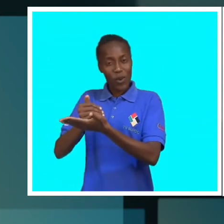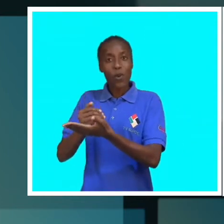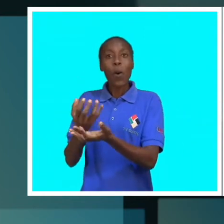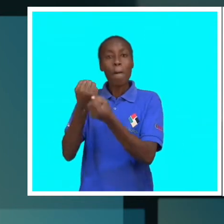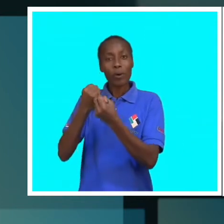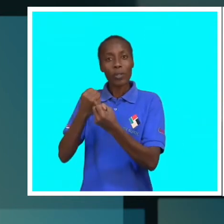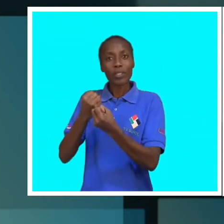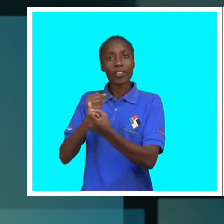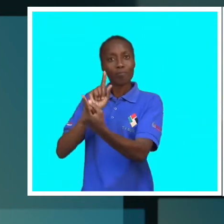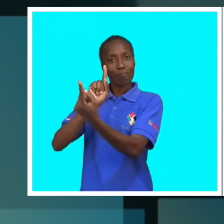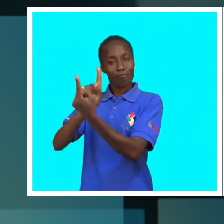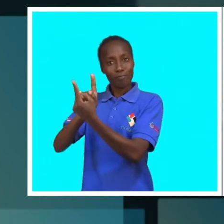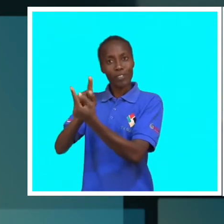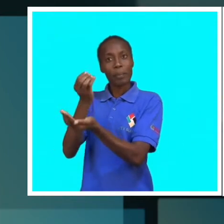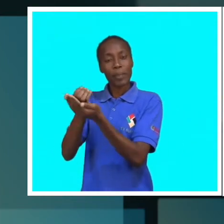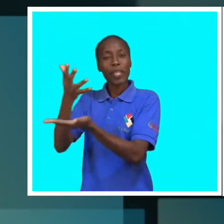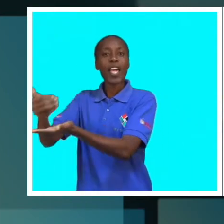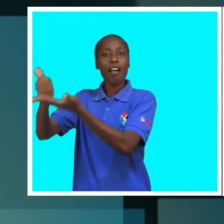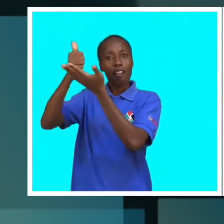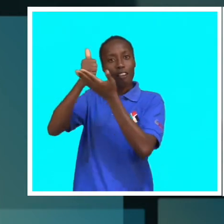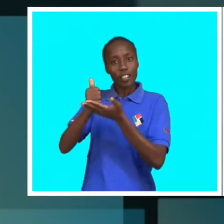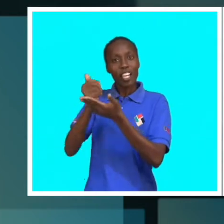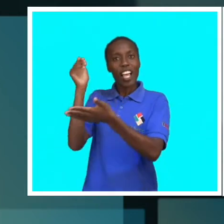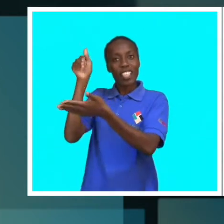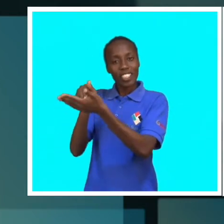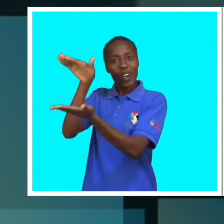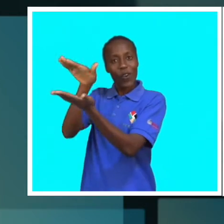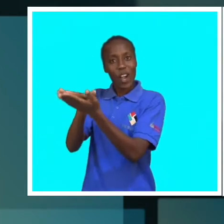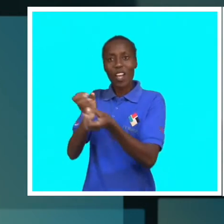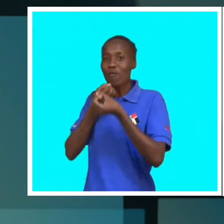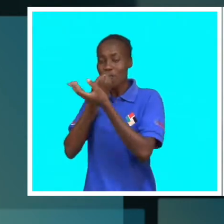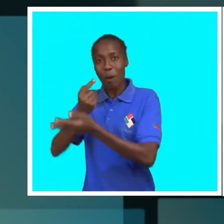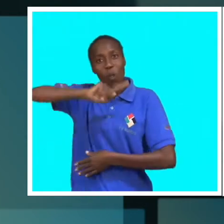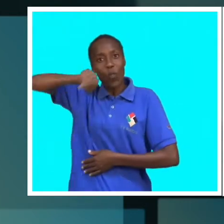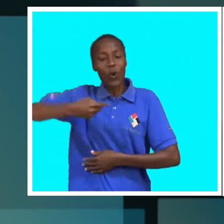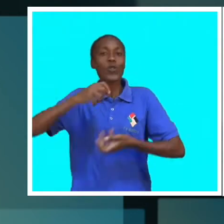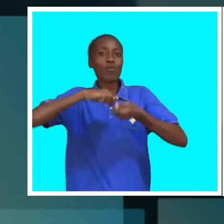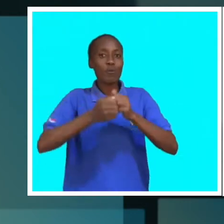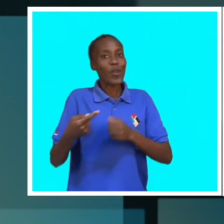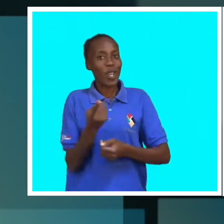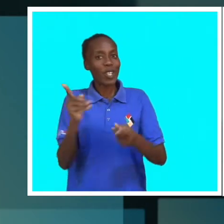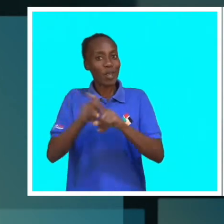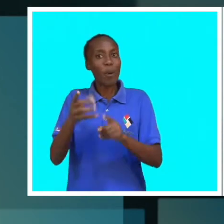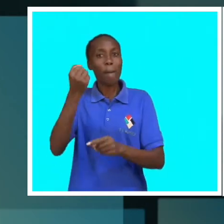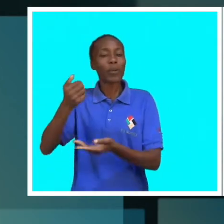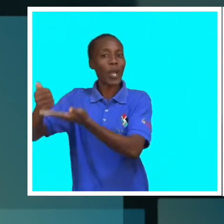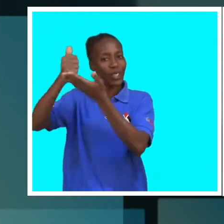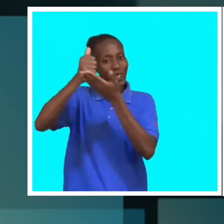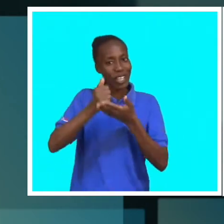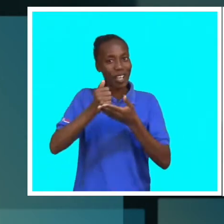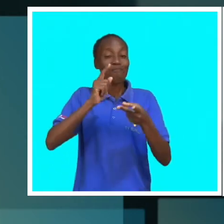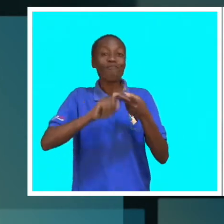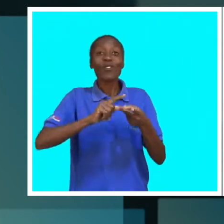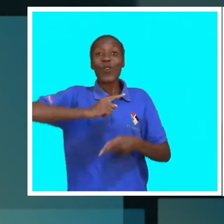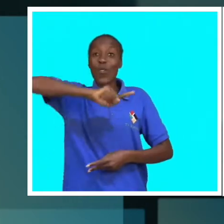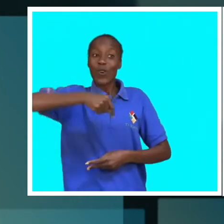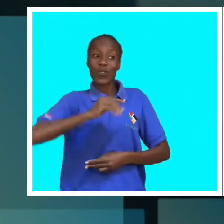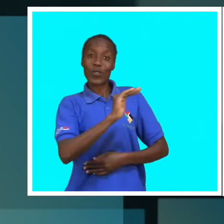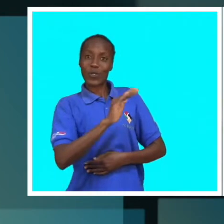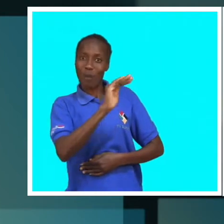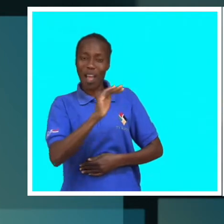distâncias onde podemos encontrar ajuda. Chegamos e dizemos o nosso problema e eles também podem nos ajudar. Além disso, os nossos